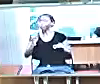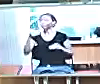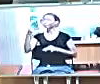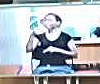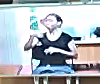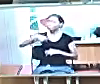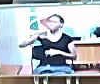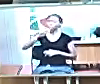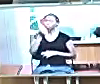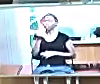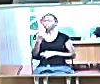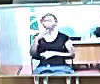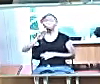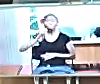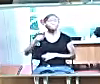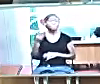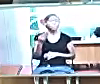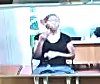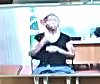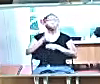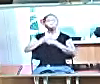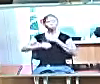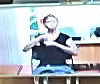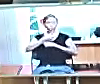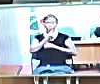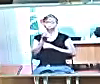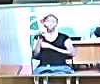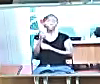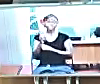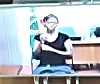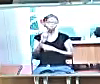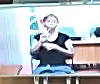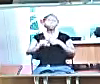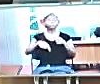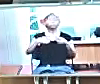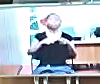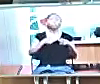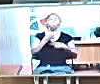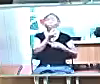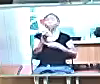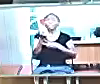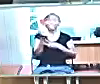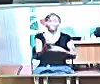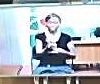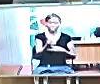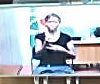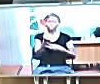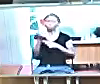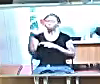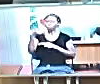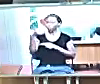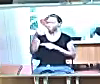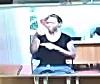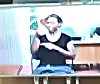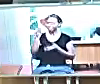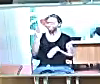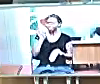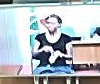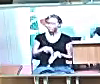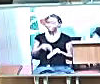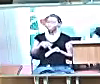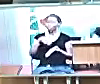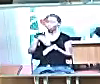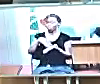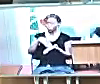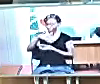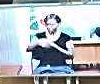14 bilhões de reais em 2015 em 2016 o déficit real apurado ao final do ano foi de mais de 4 bilhões